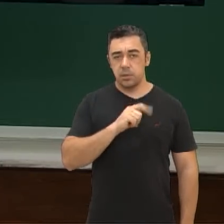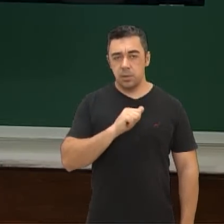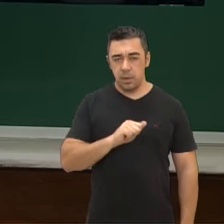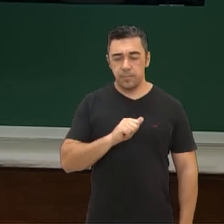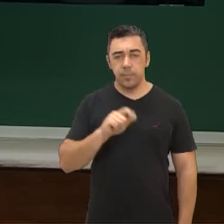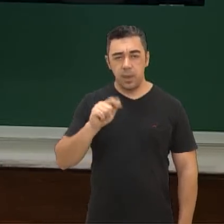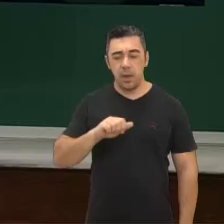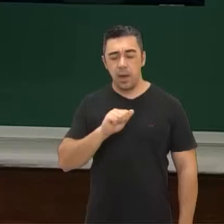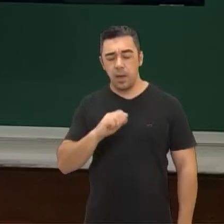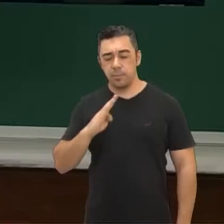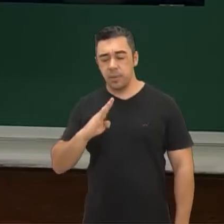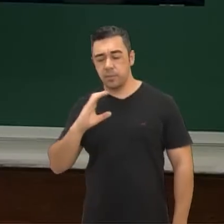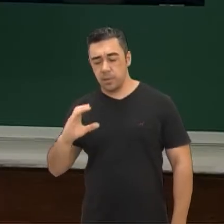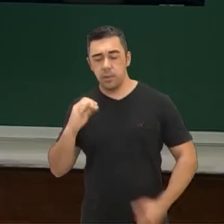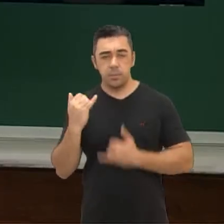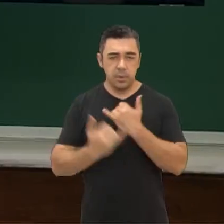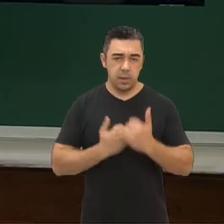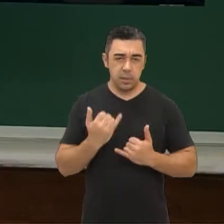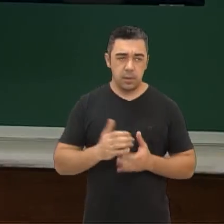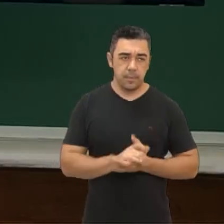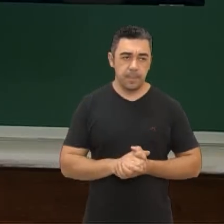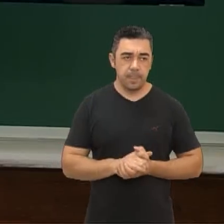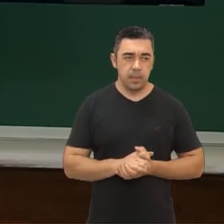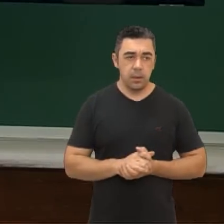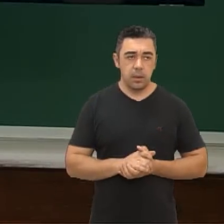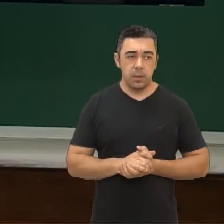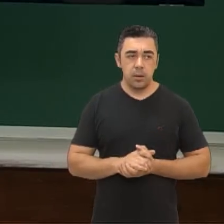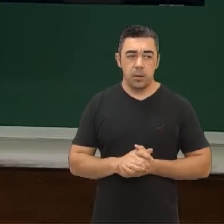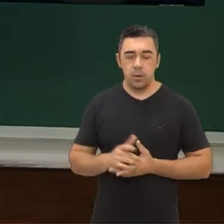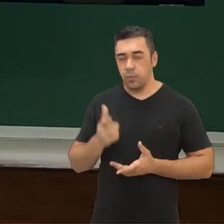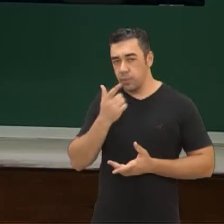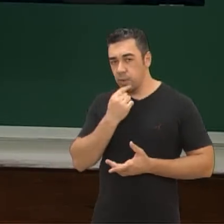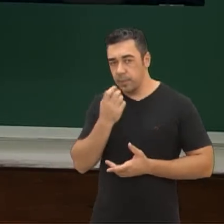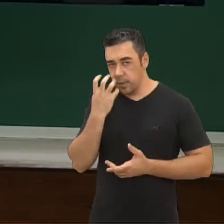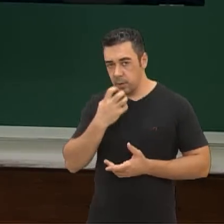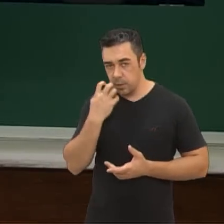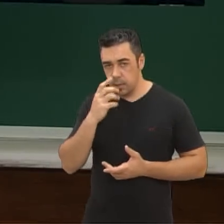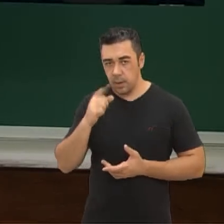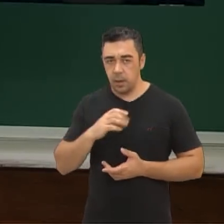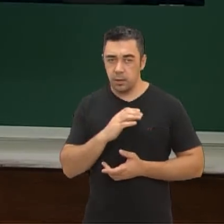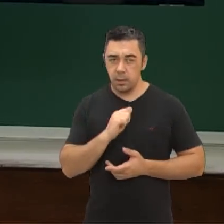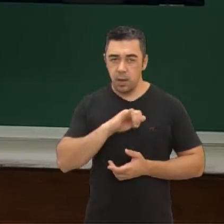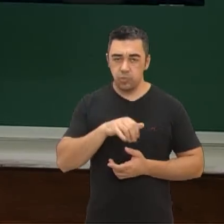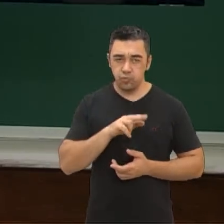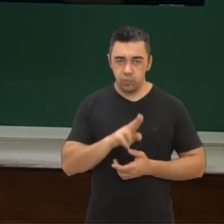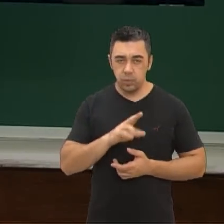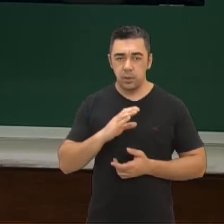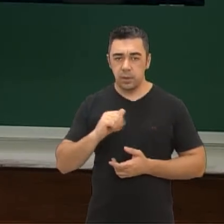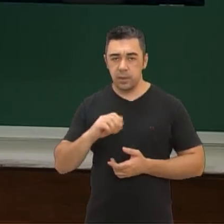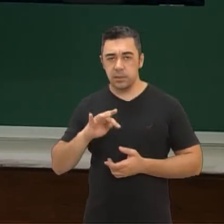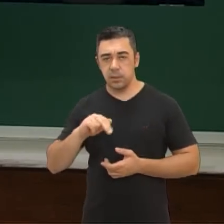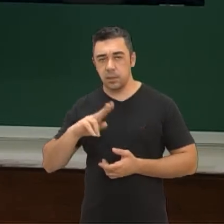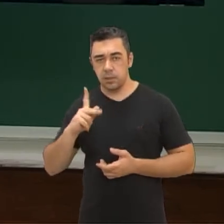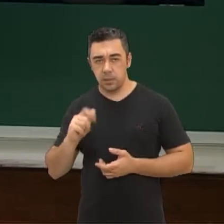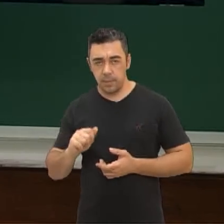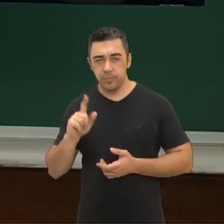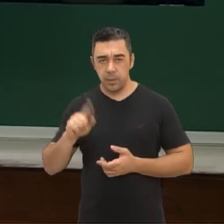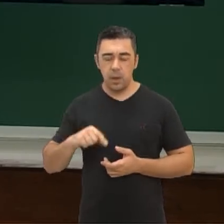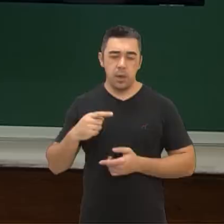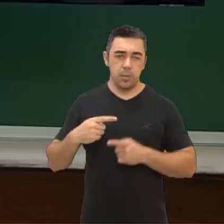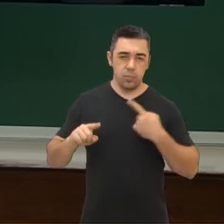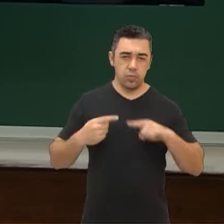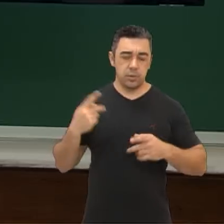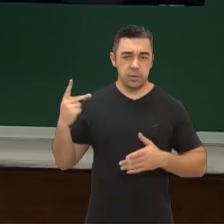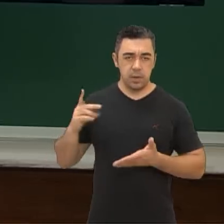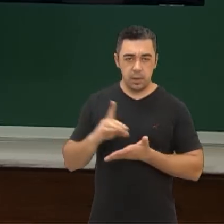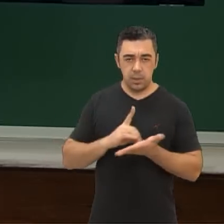tá? Eles já foram em televisão, em rádio, tem algumas músicas até mais famosas, e isso é